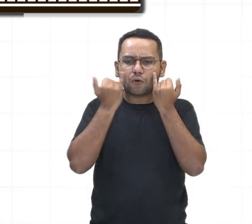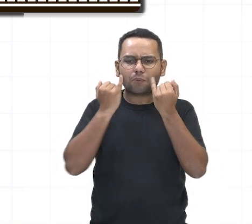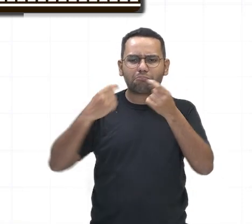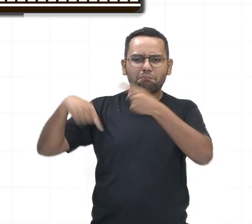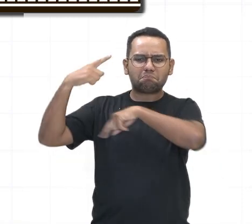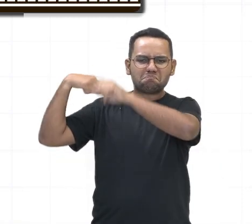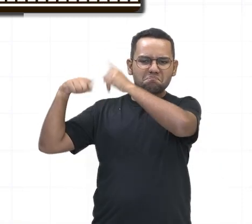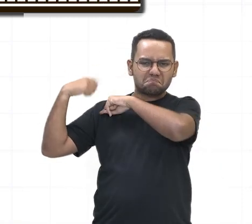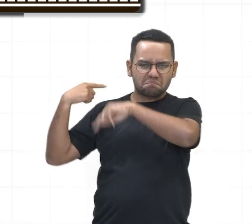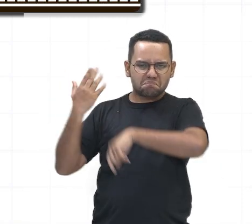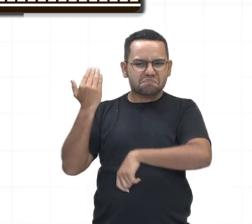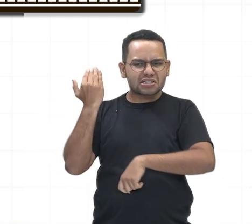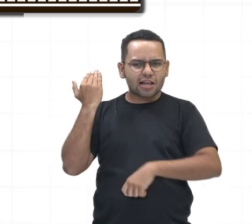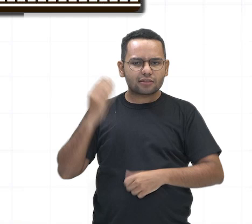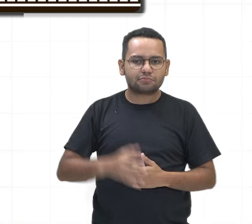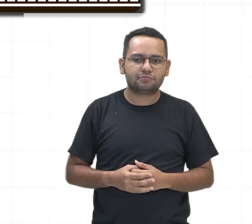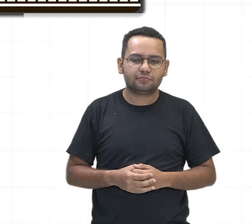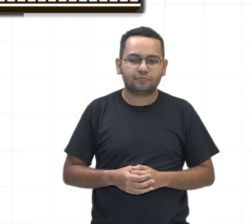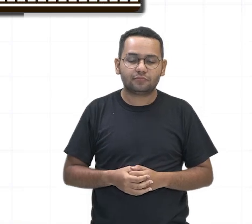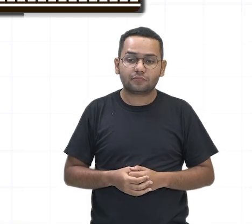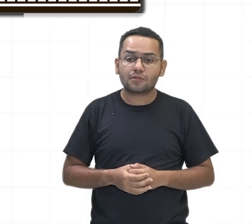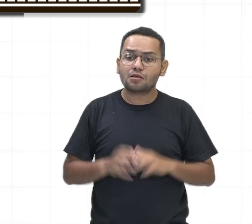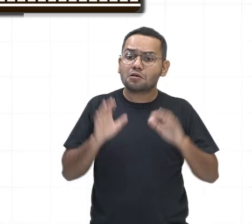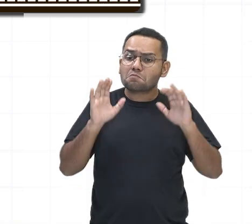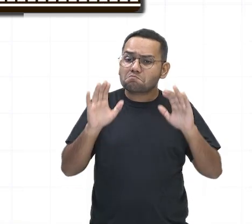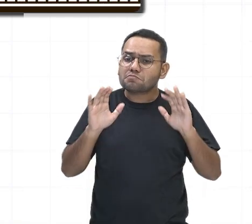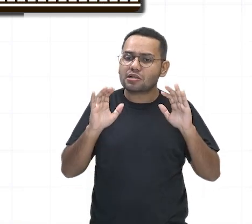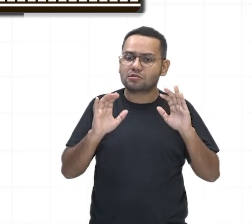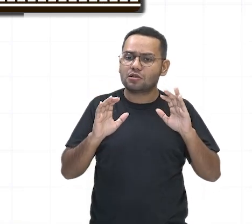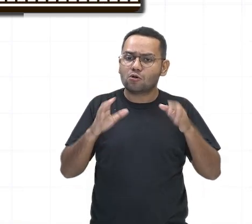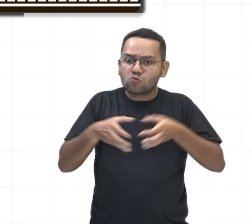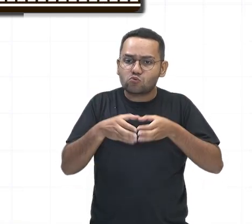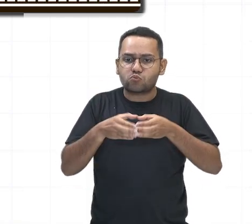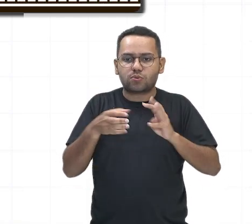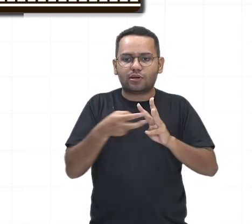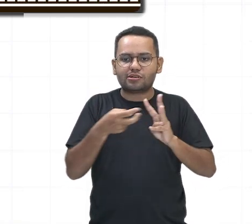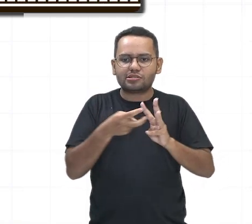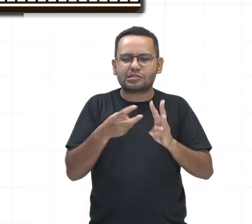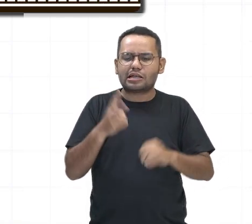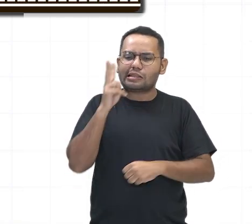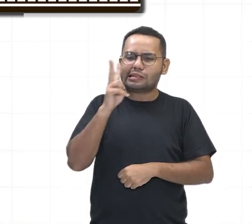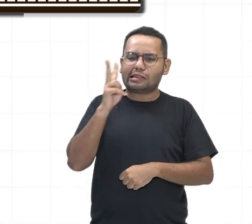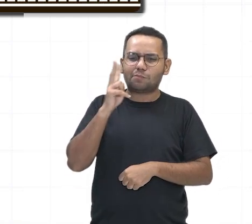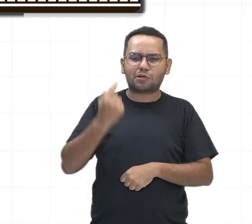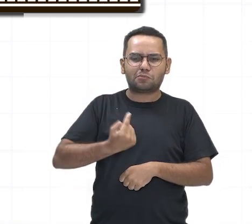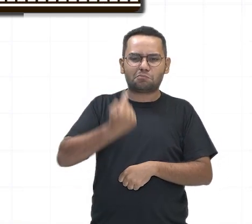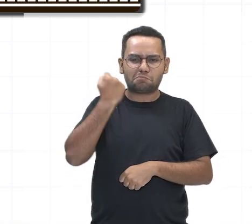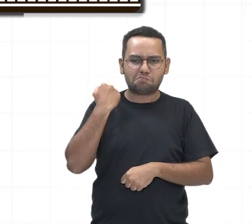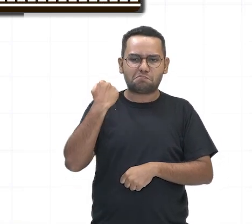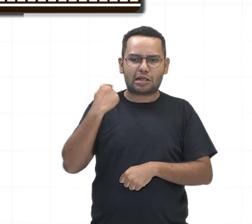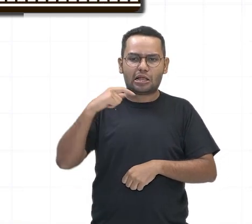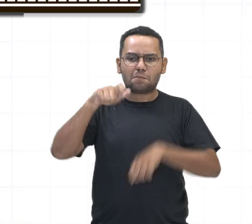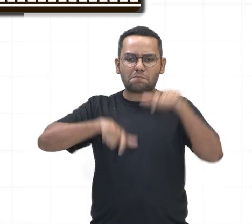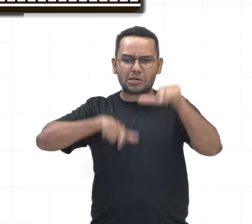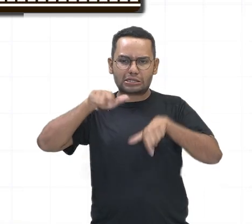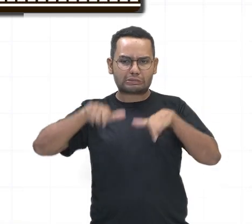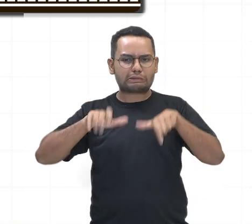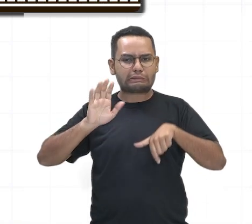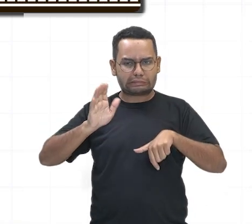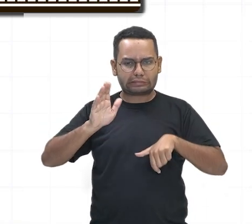sempre faz a sua memória mitológica, sempre faz as suas celebrações pensando